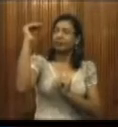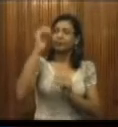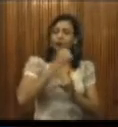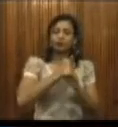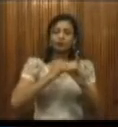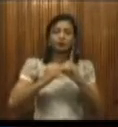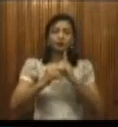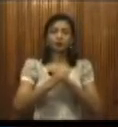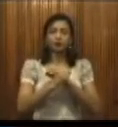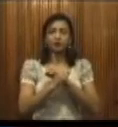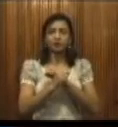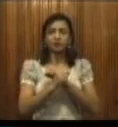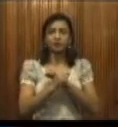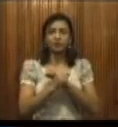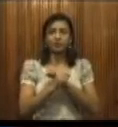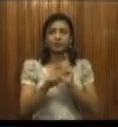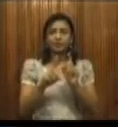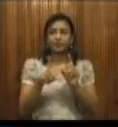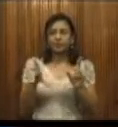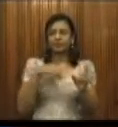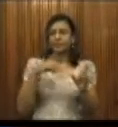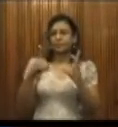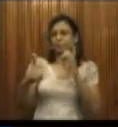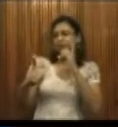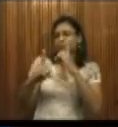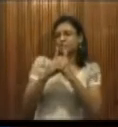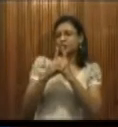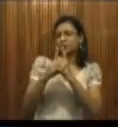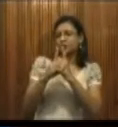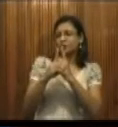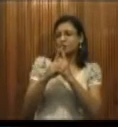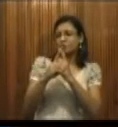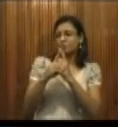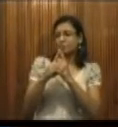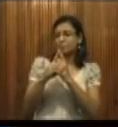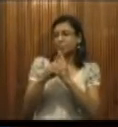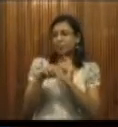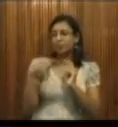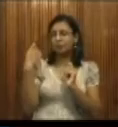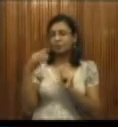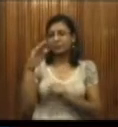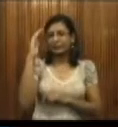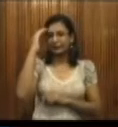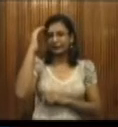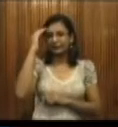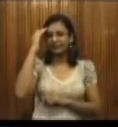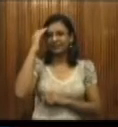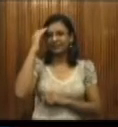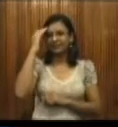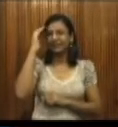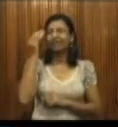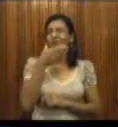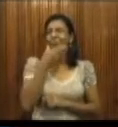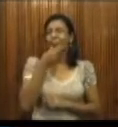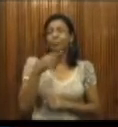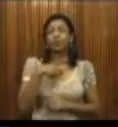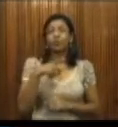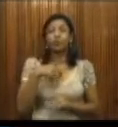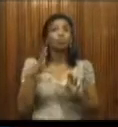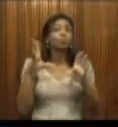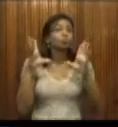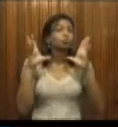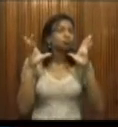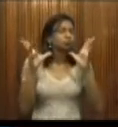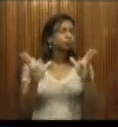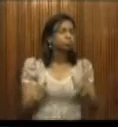Cristo, sabe o que a gente vai perceber? Tem tudo, mas não tem nada. Você está identificando o personagem.